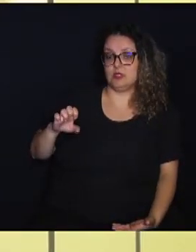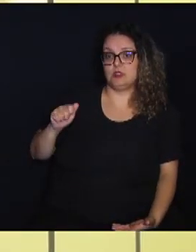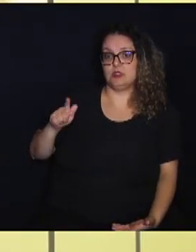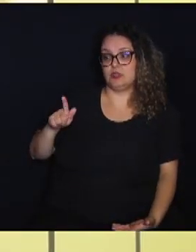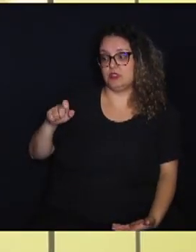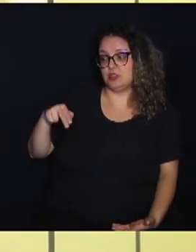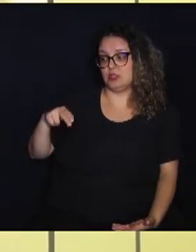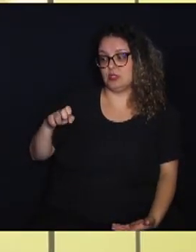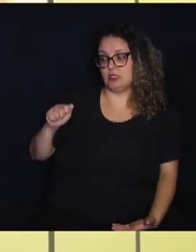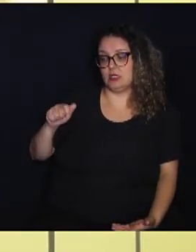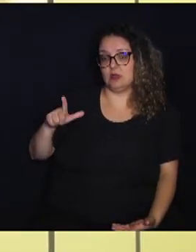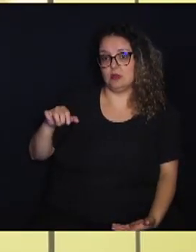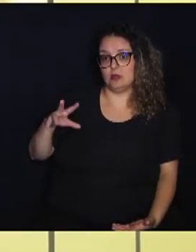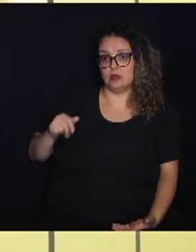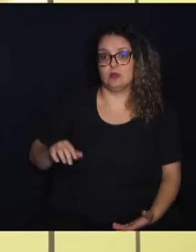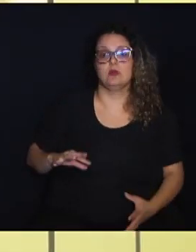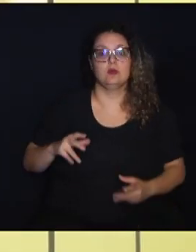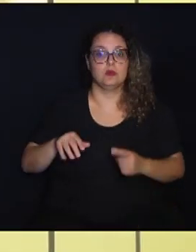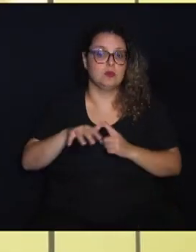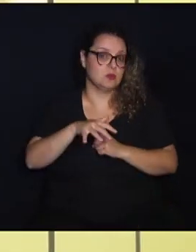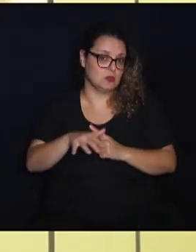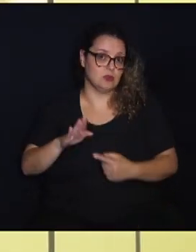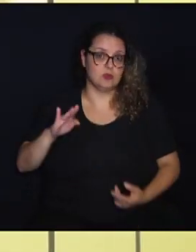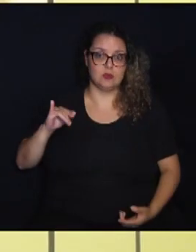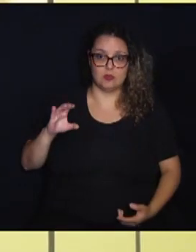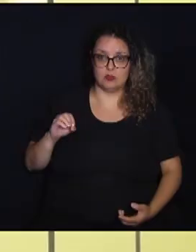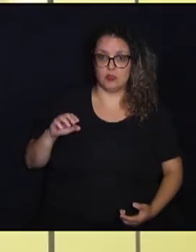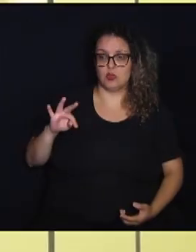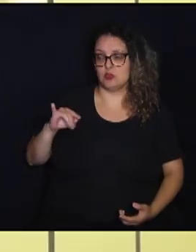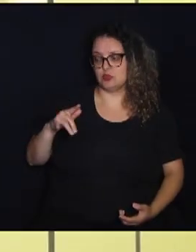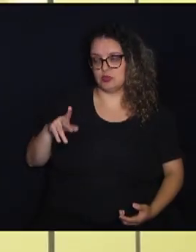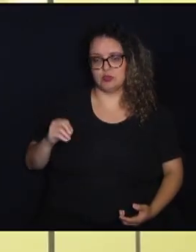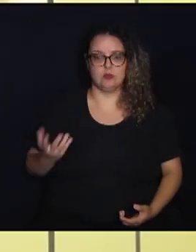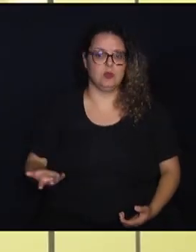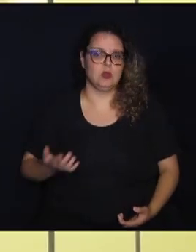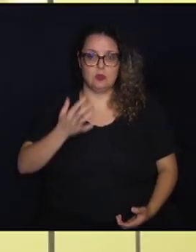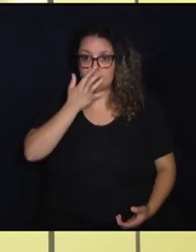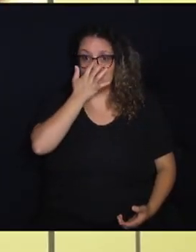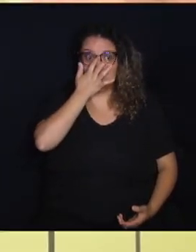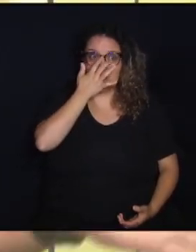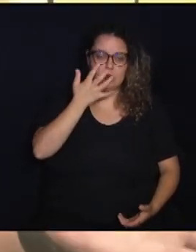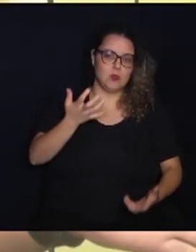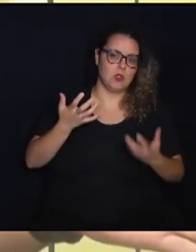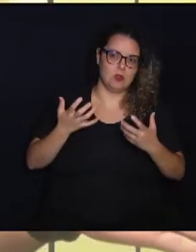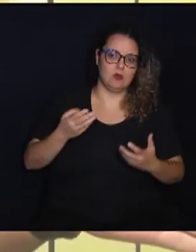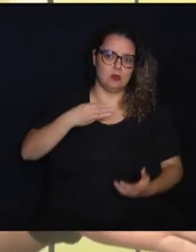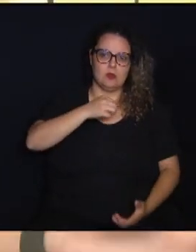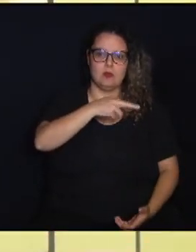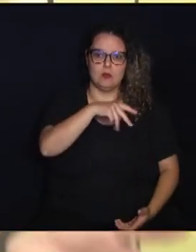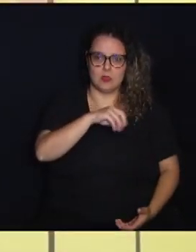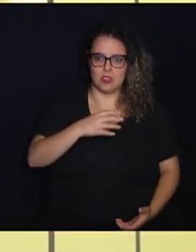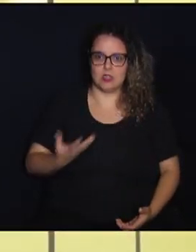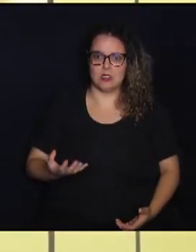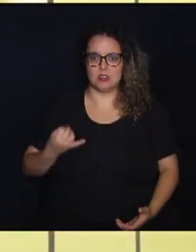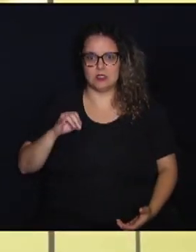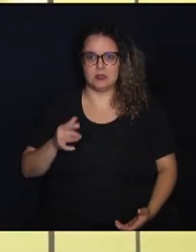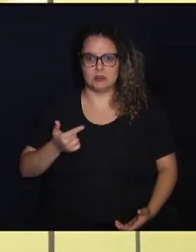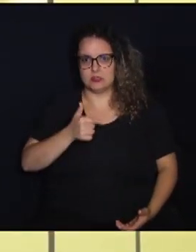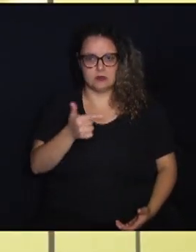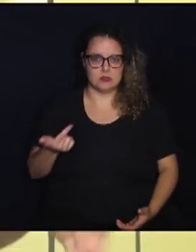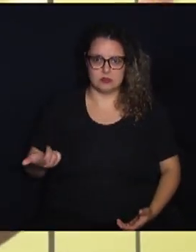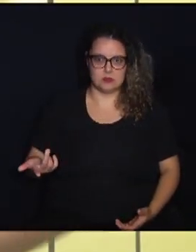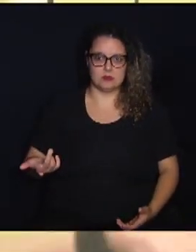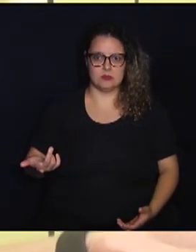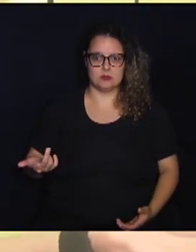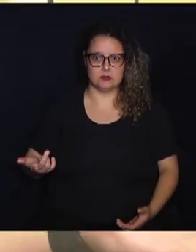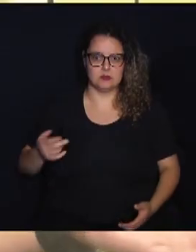isso interfere no biotipo dela, entendeu? Então não adianta a pessoa querer ser o Marcelo se ela não tem